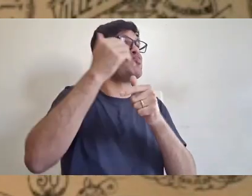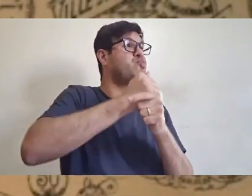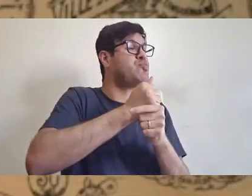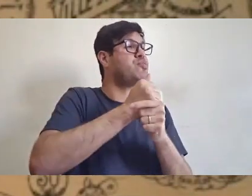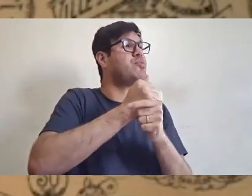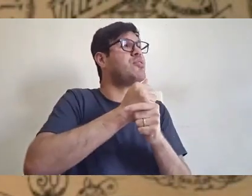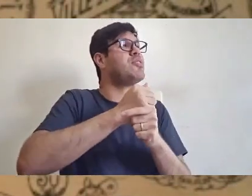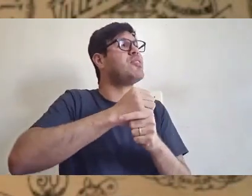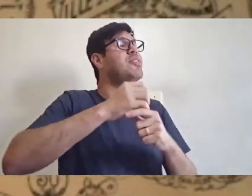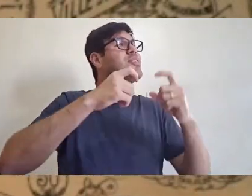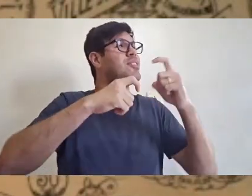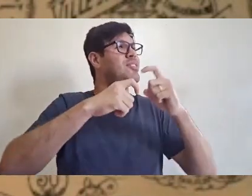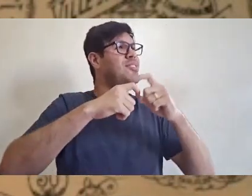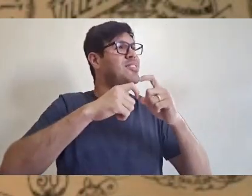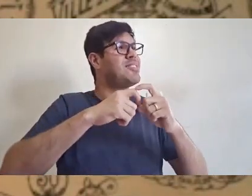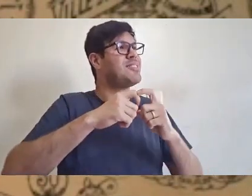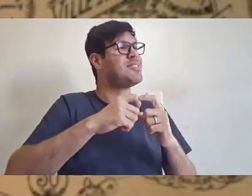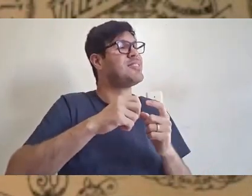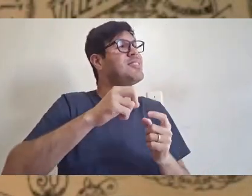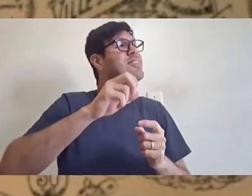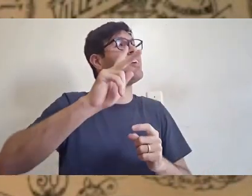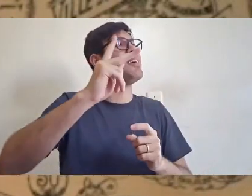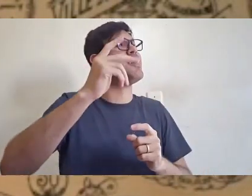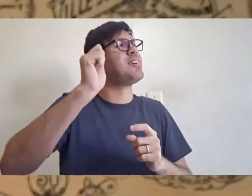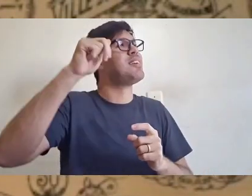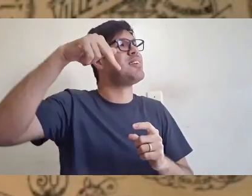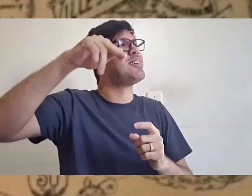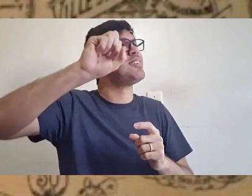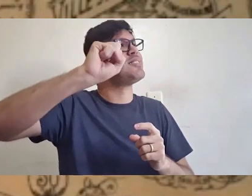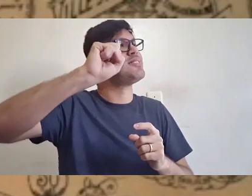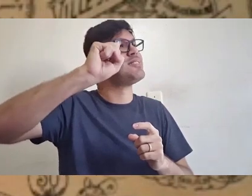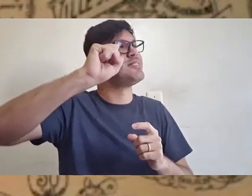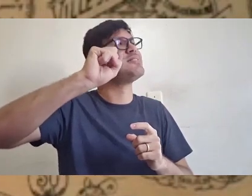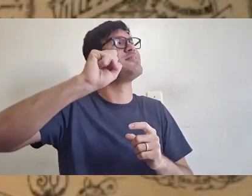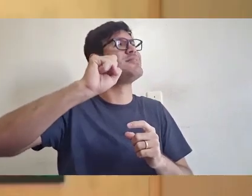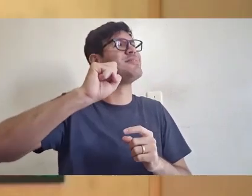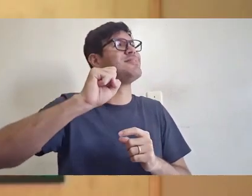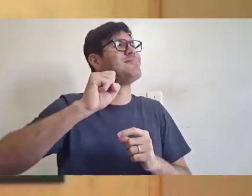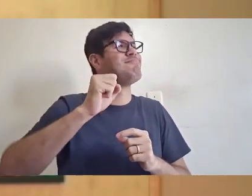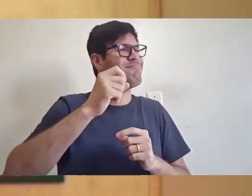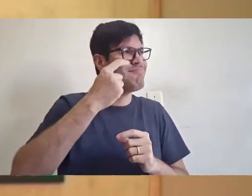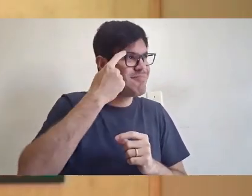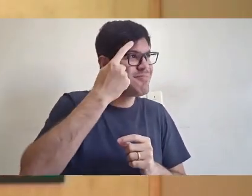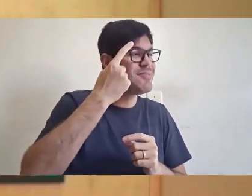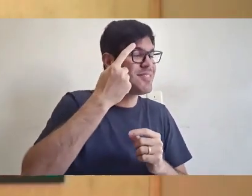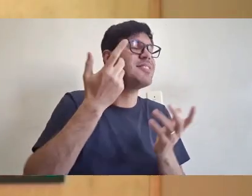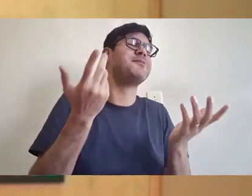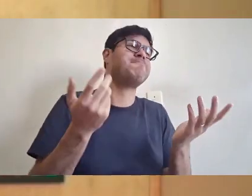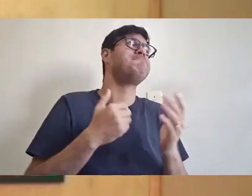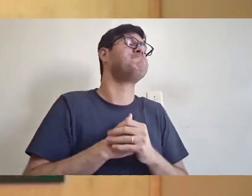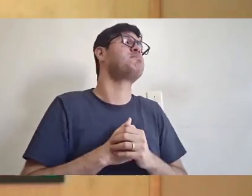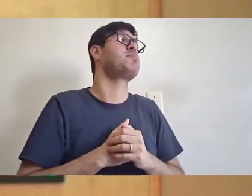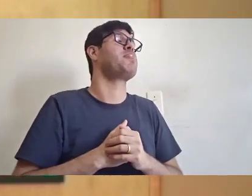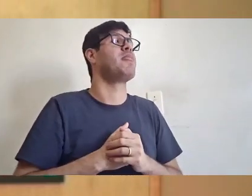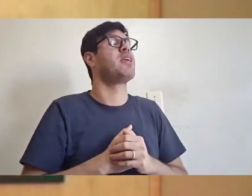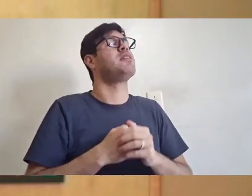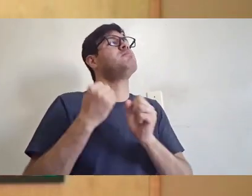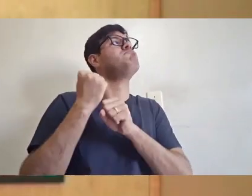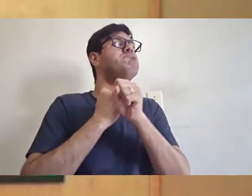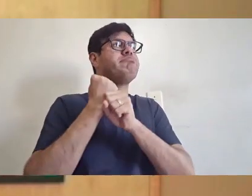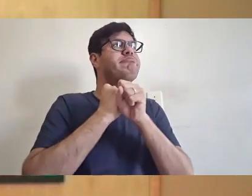Dr. Hans Klaus, que era o narrador da jornal. Que era o pessoal que mexia com laranja, o Hans Klaus, Isso, né? o Hans Klaus foi muitos